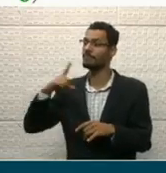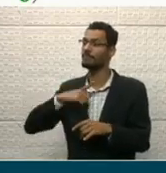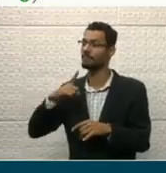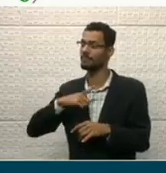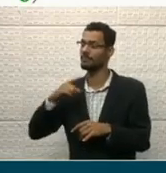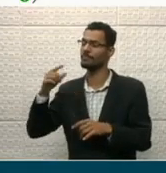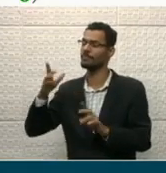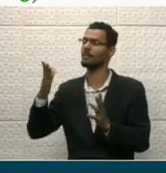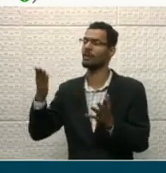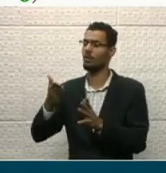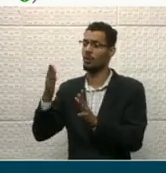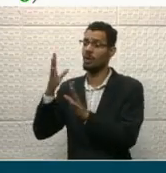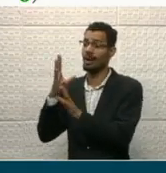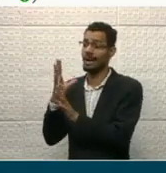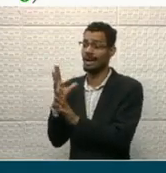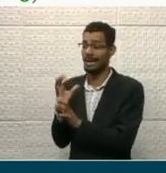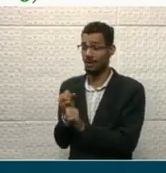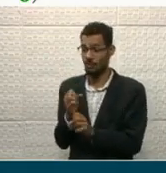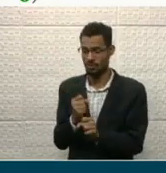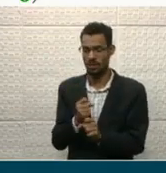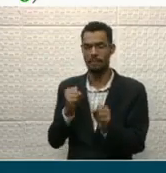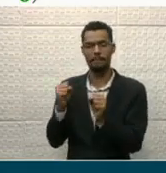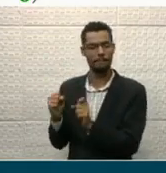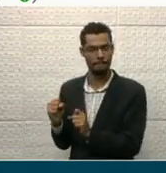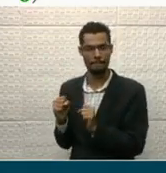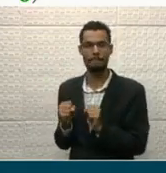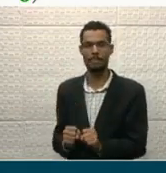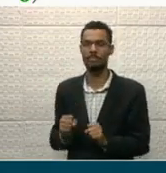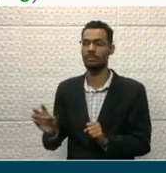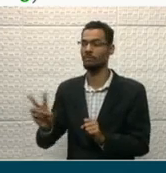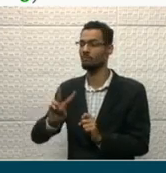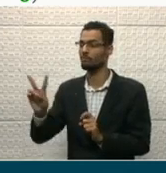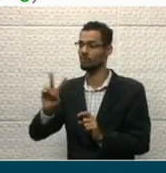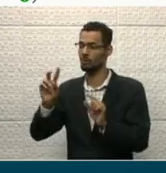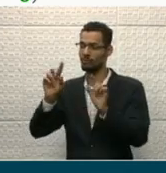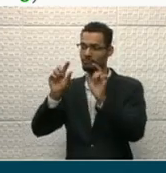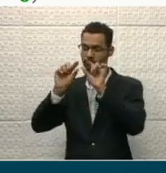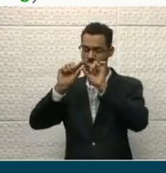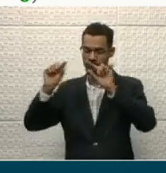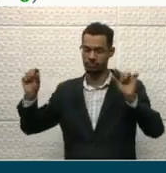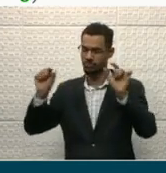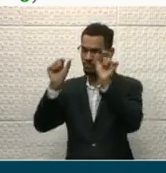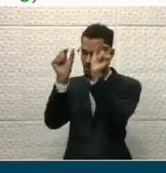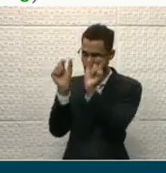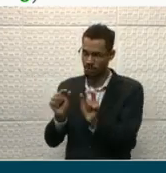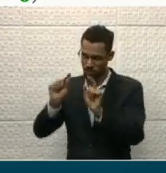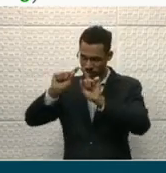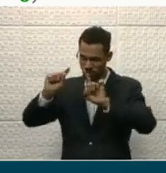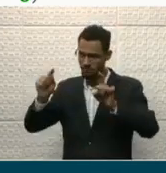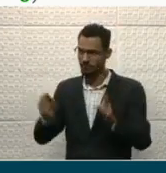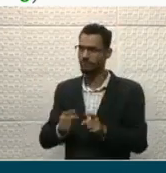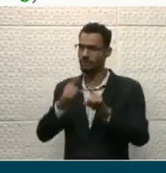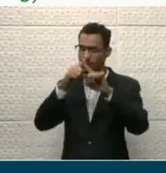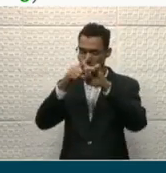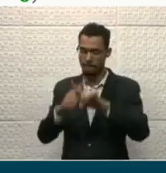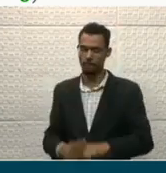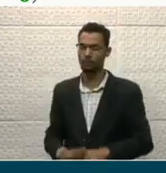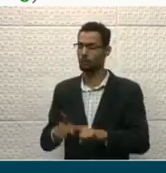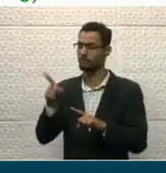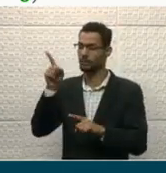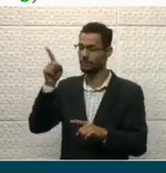calcular também essa imagem na forma de vetor coluna, multiplicando a matriz canônica